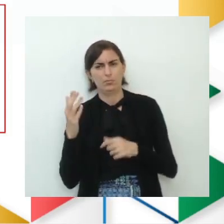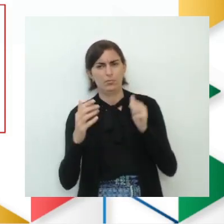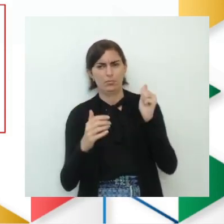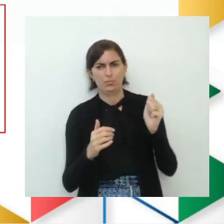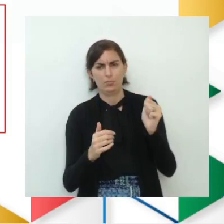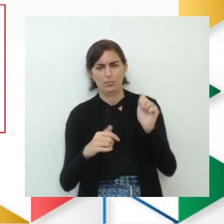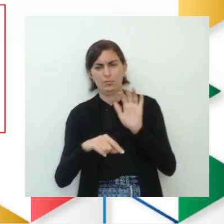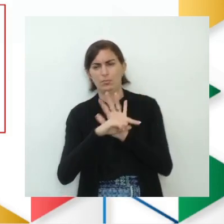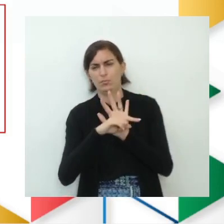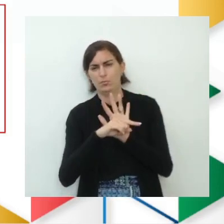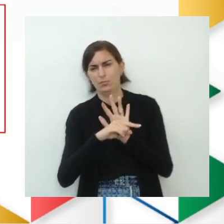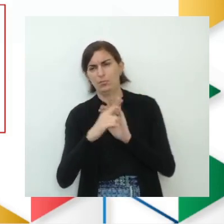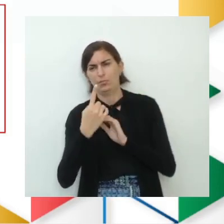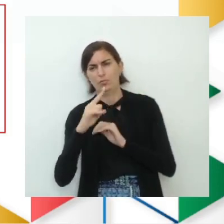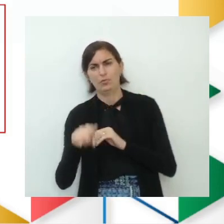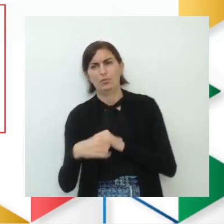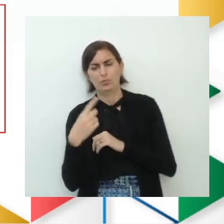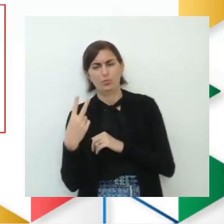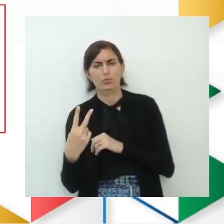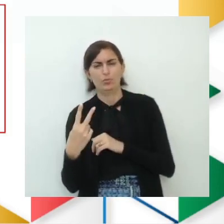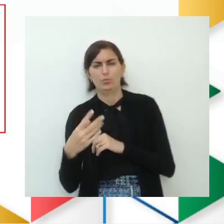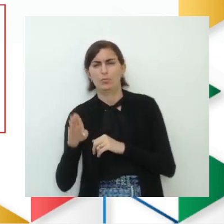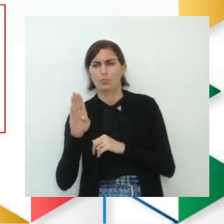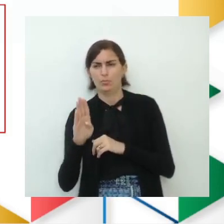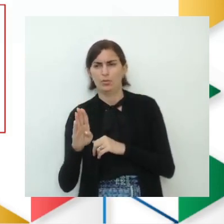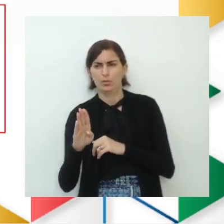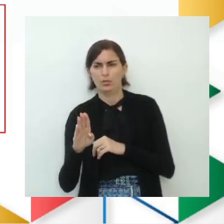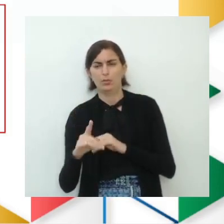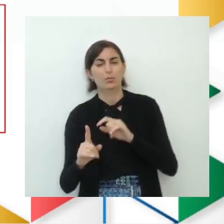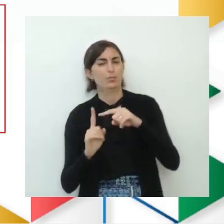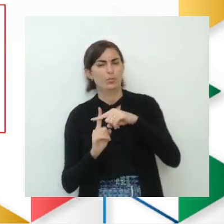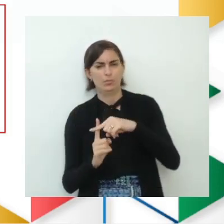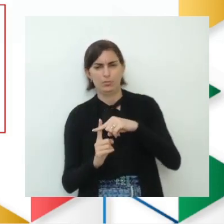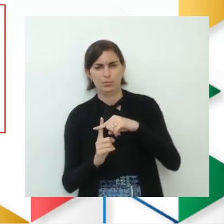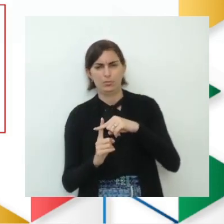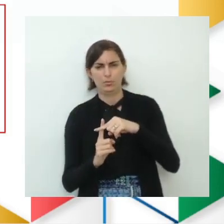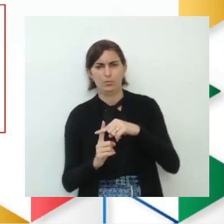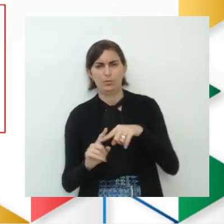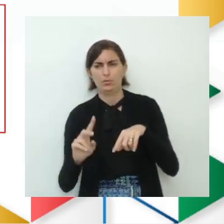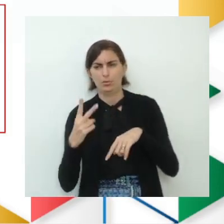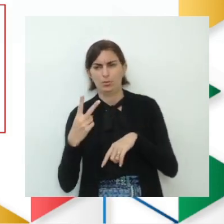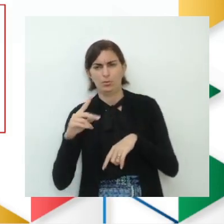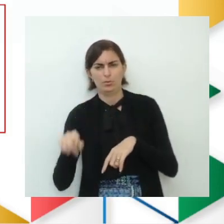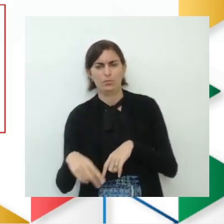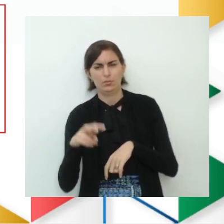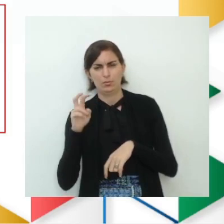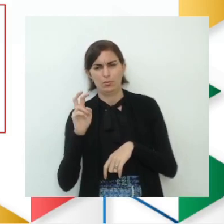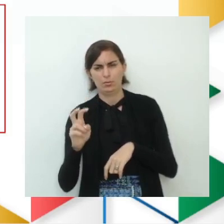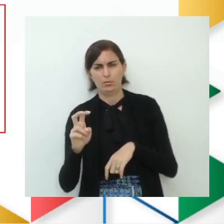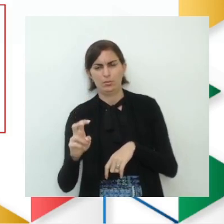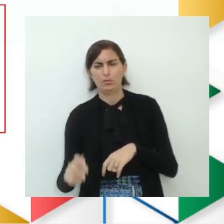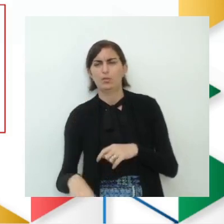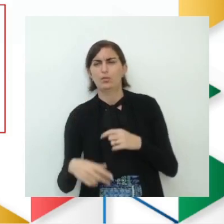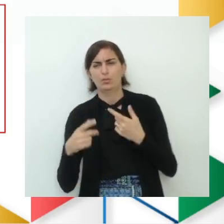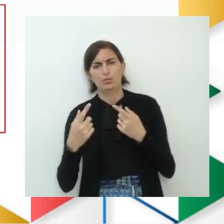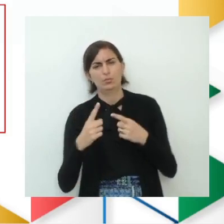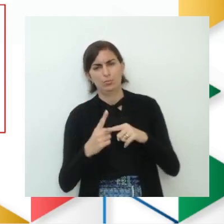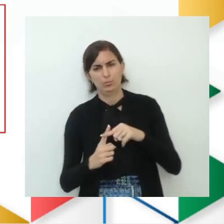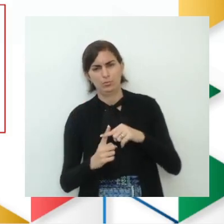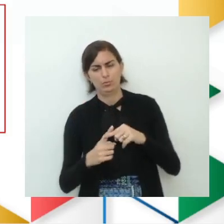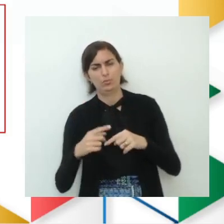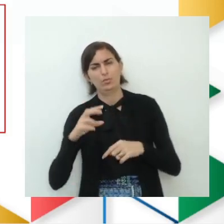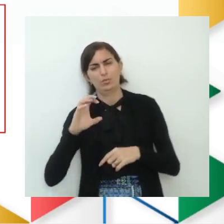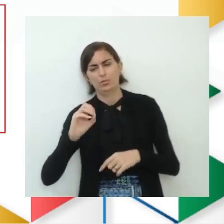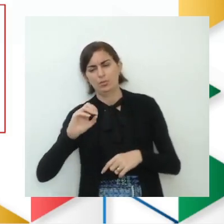está negativa, 1,2. Região B está positiva, 2,5. Região C está